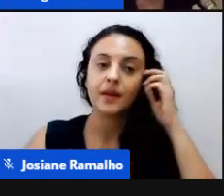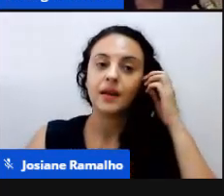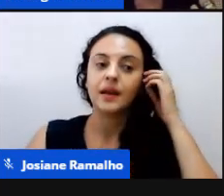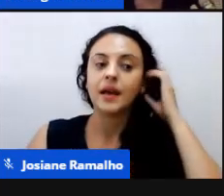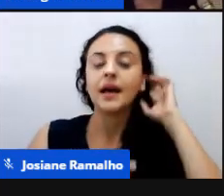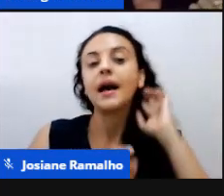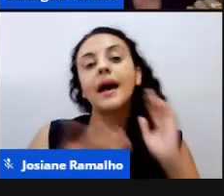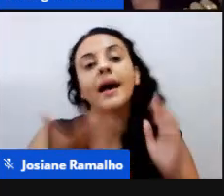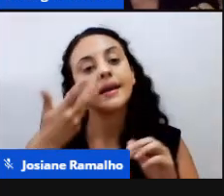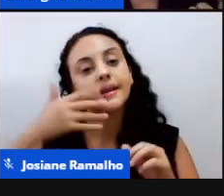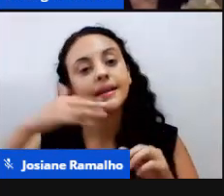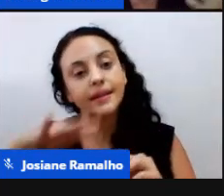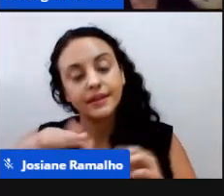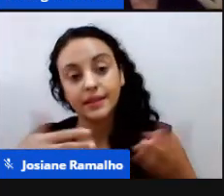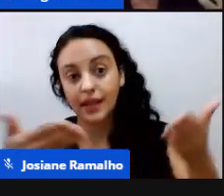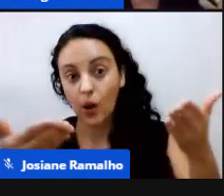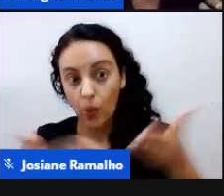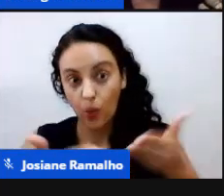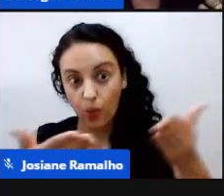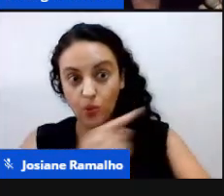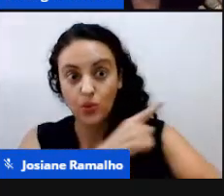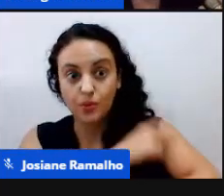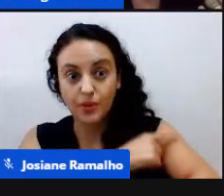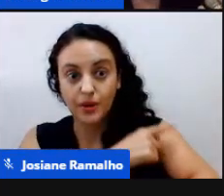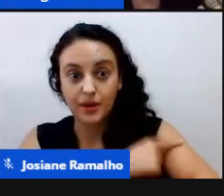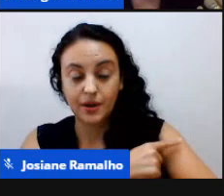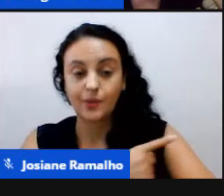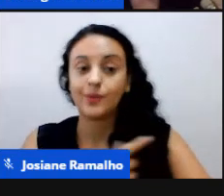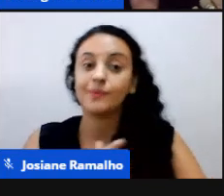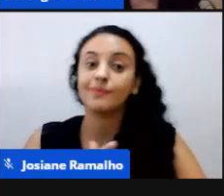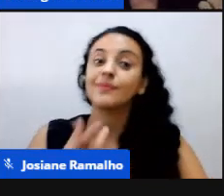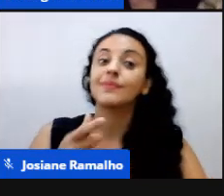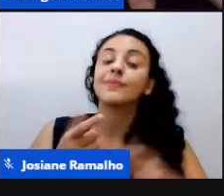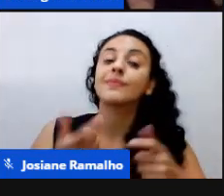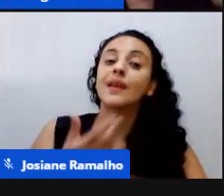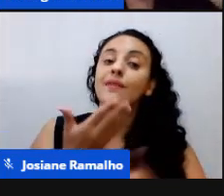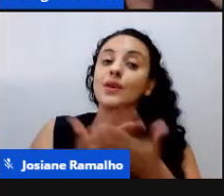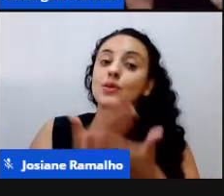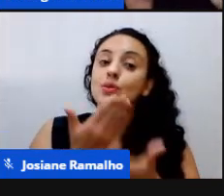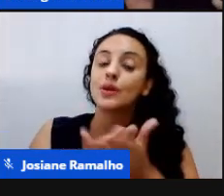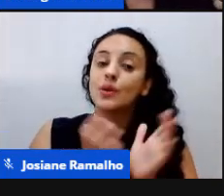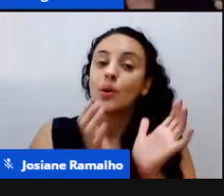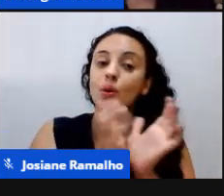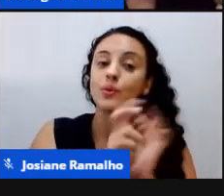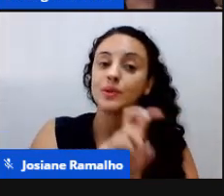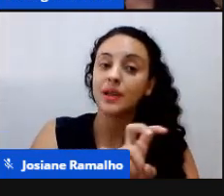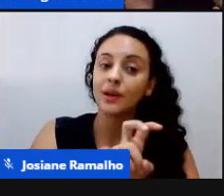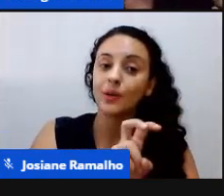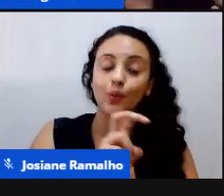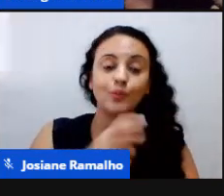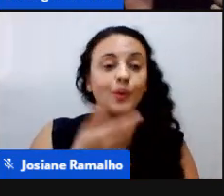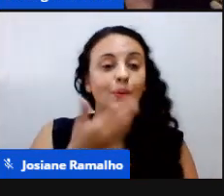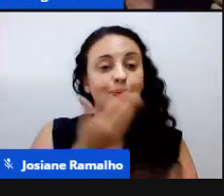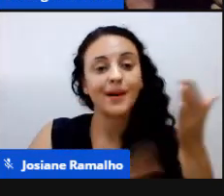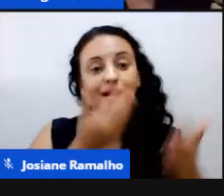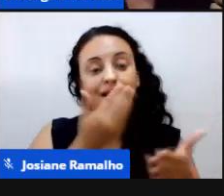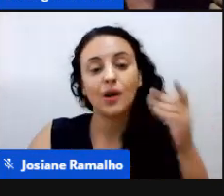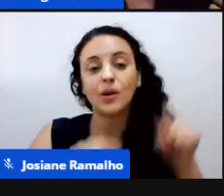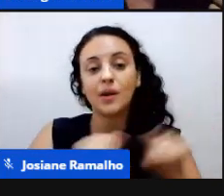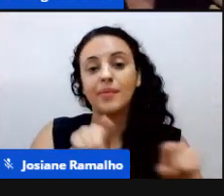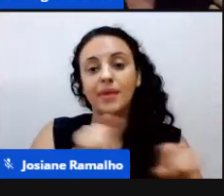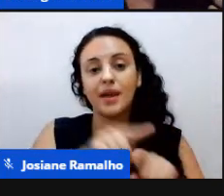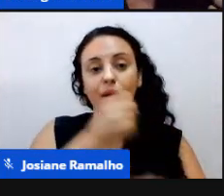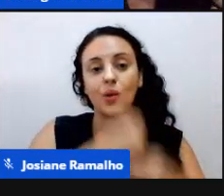5. Ela também não teve aula presencial. Então, ela também perdeu muita coisa no ano passado. Então,